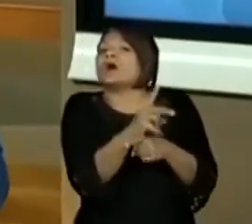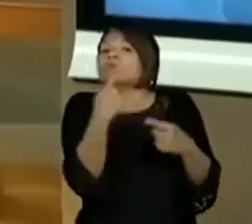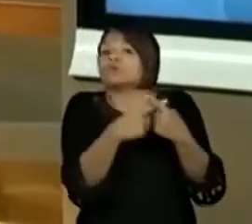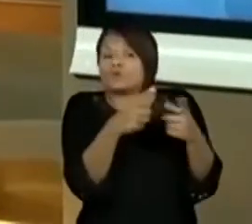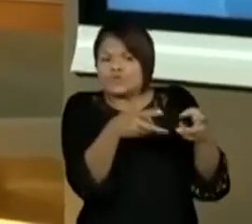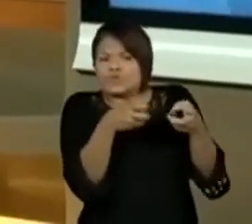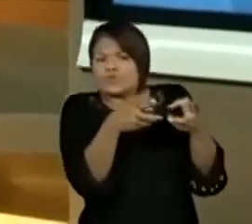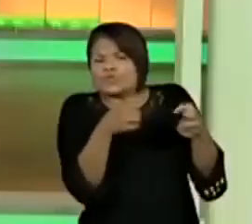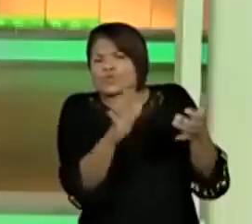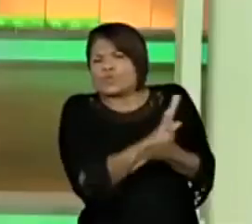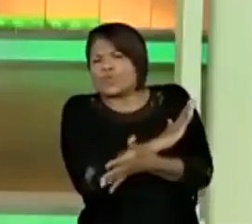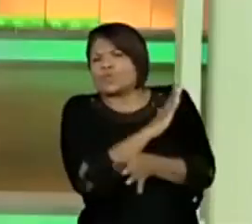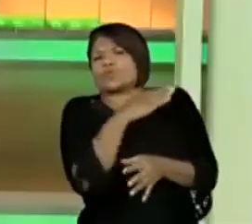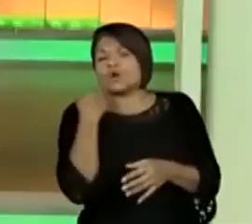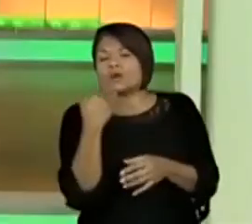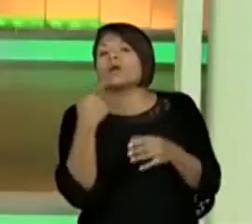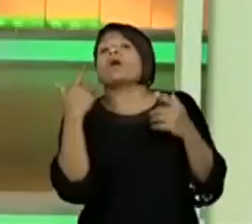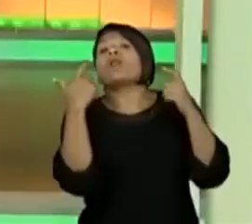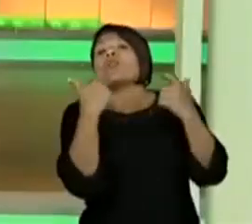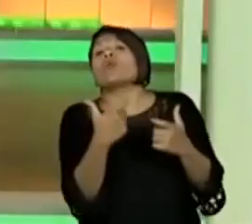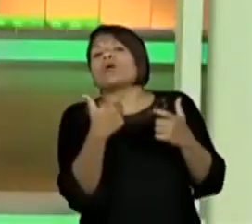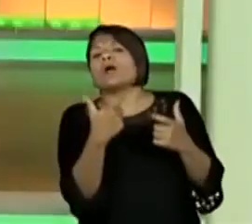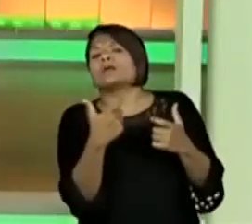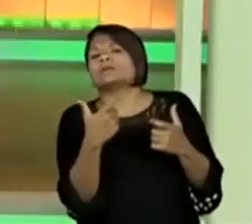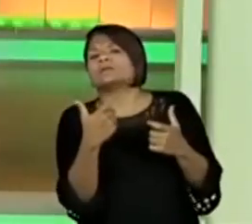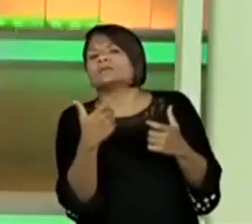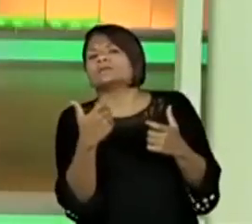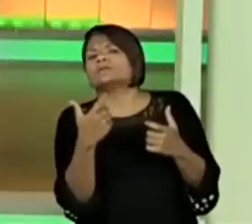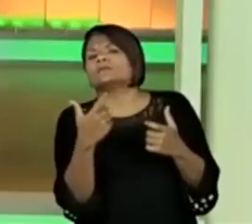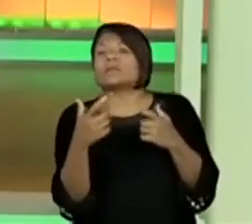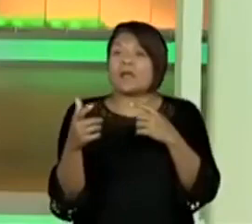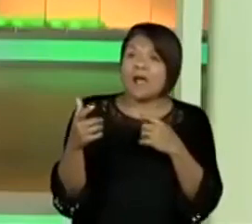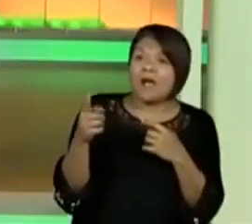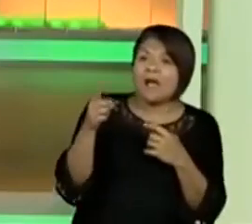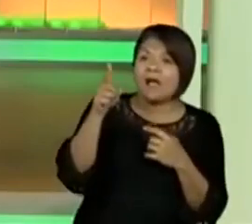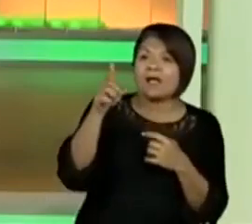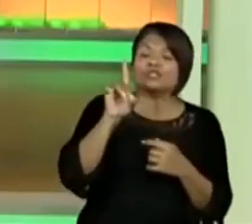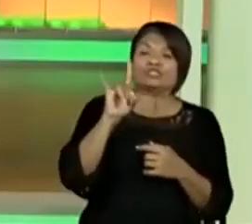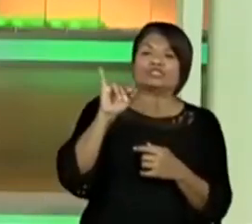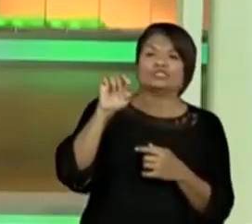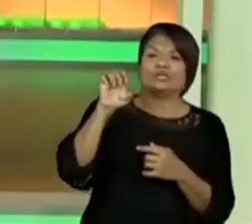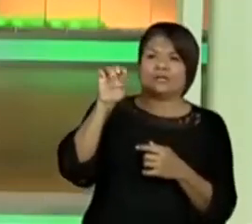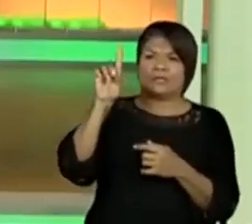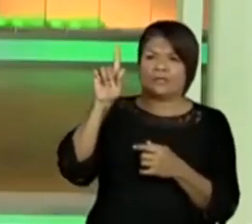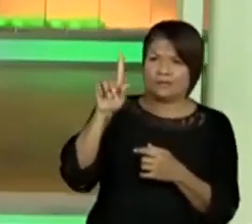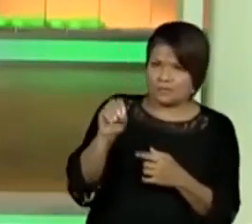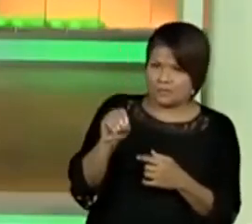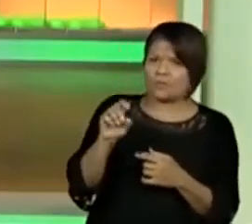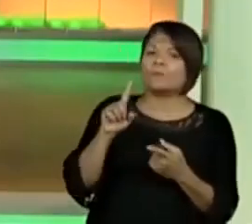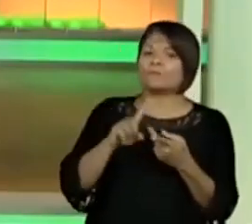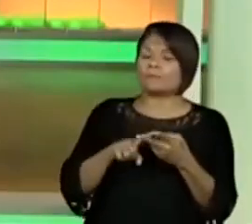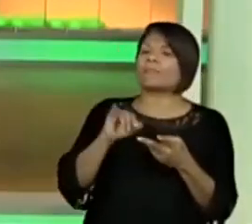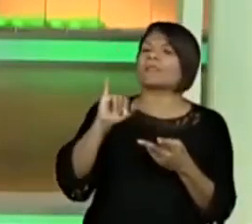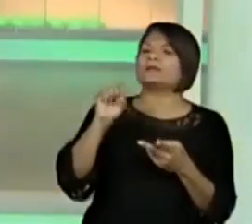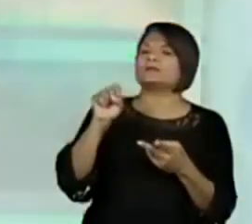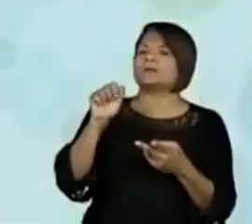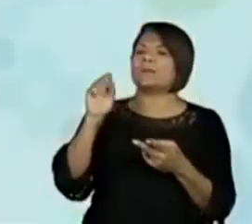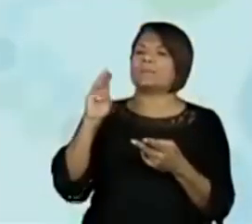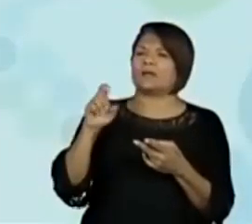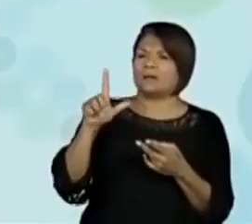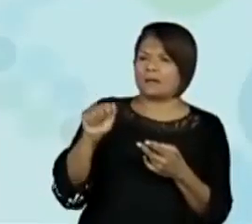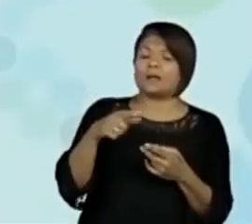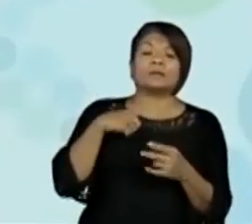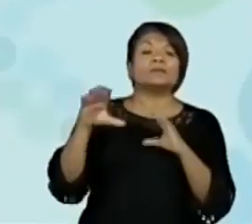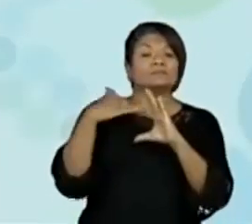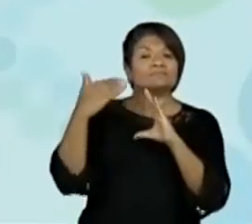acabar não tendo. Vamos lá, pessoal, tenta responder. Olha lá, começou a aparecer, ó, o Diego disse, a Isabelle, Amazonas. Olha